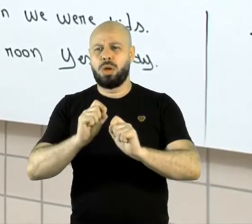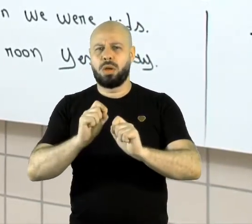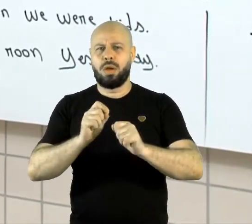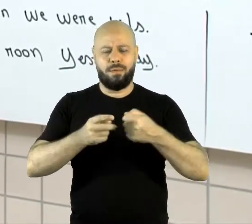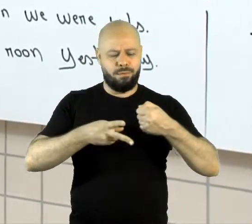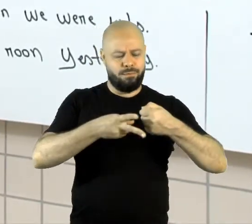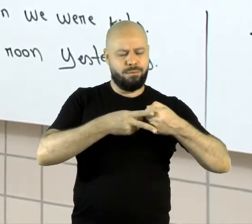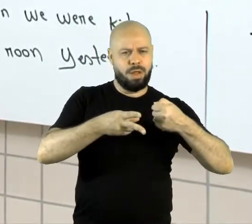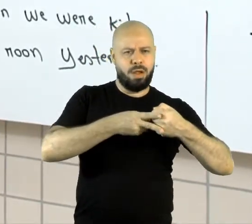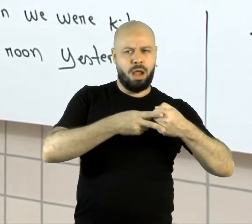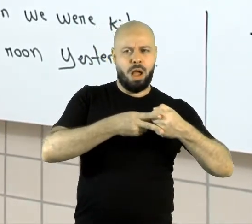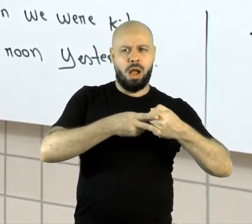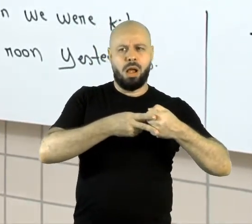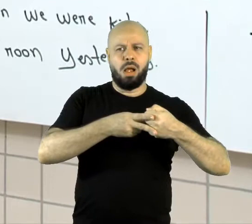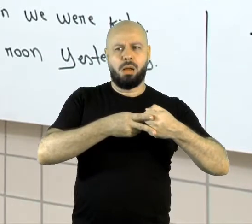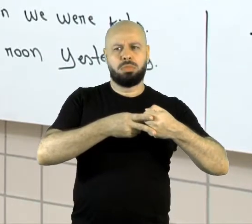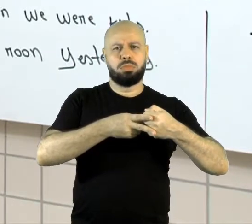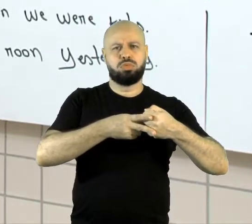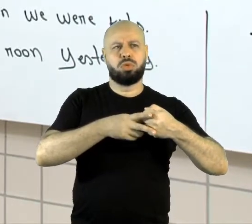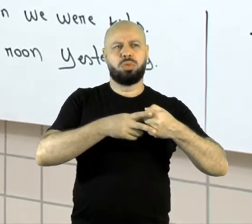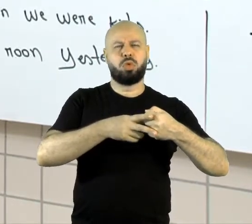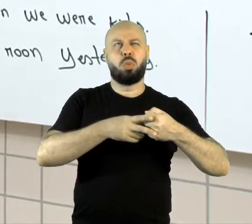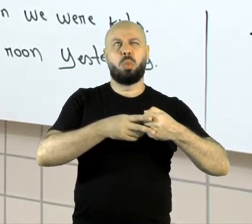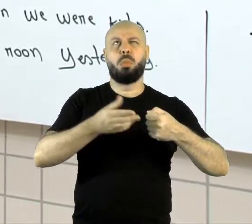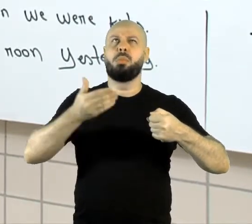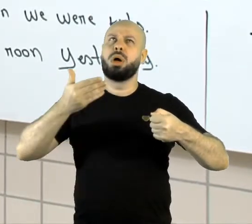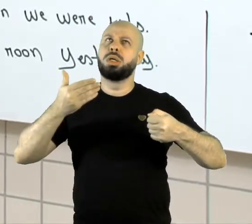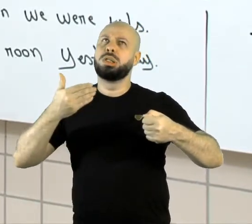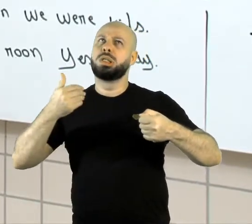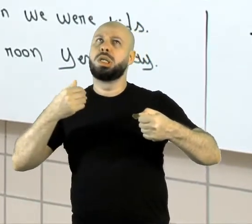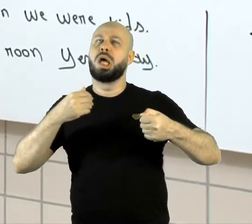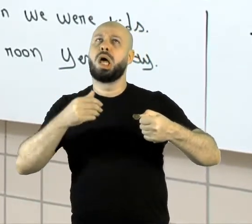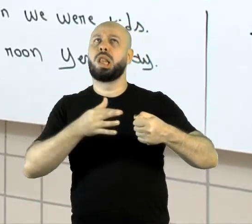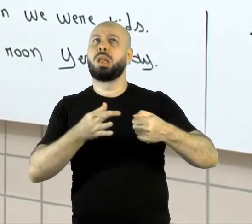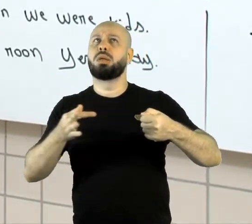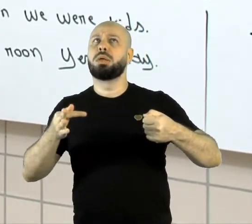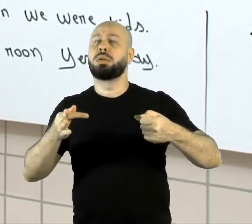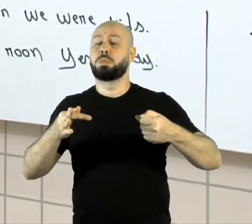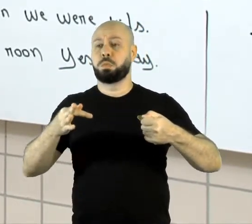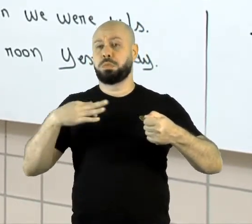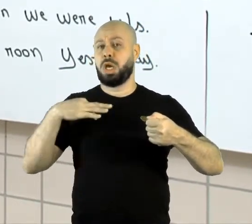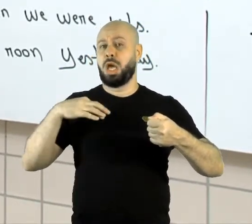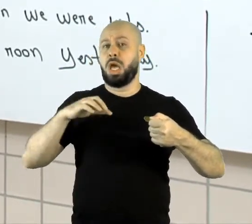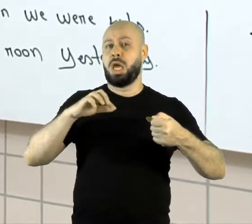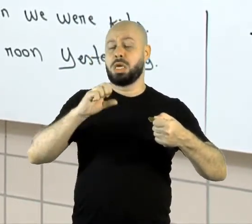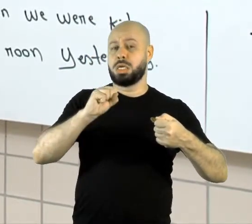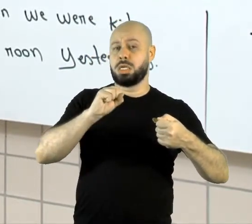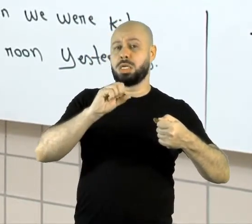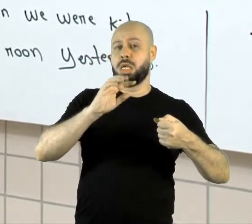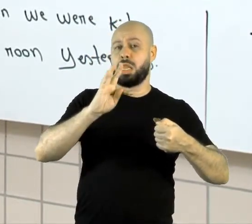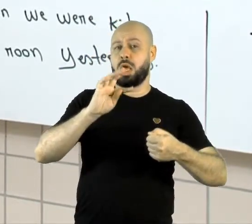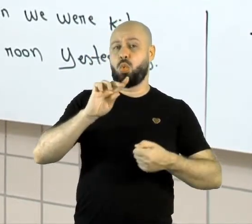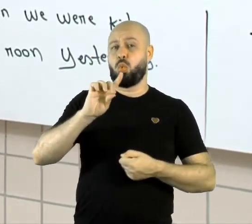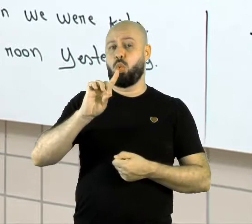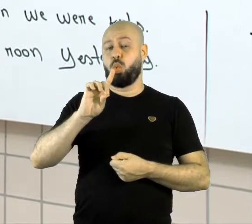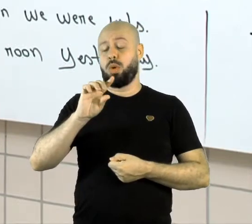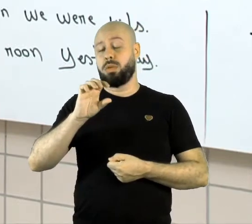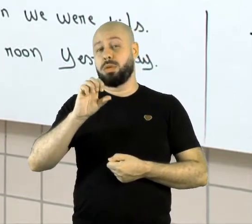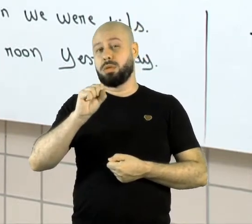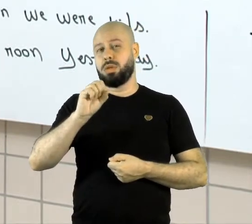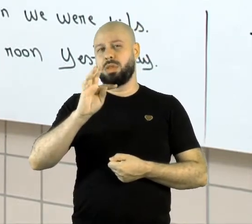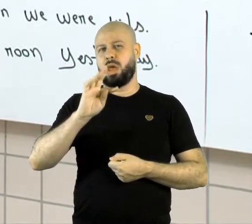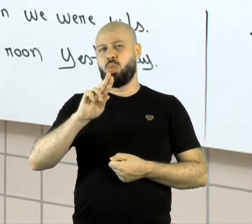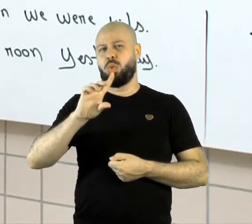verbo, neste caso, no passado, no simple past, seria studied, ok?